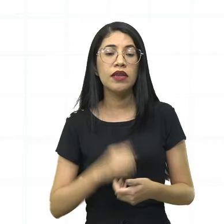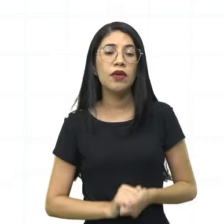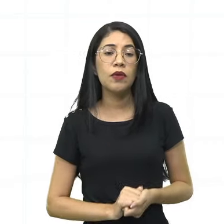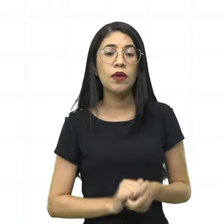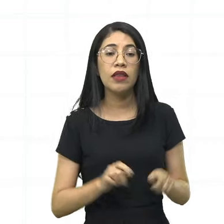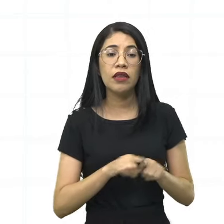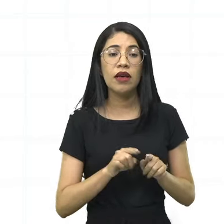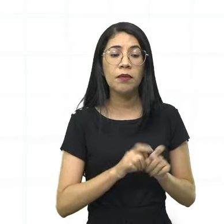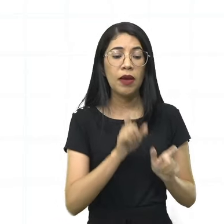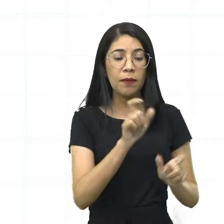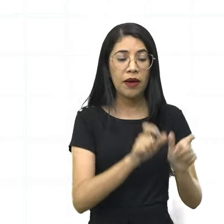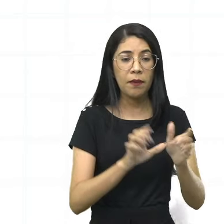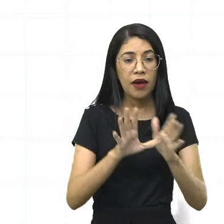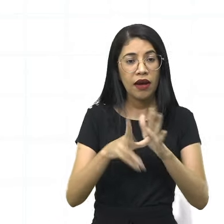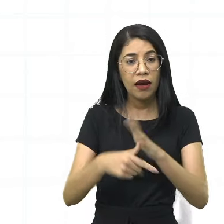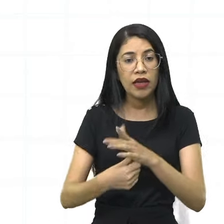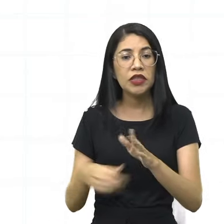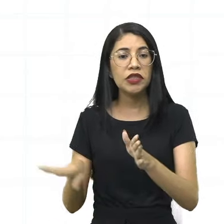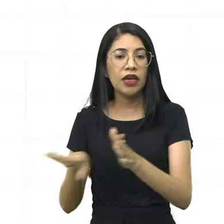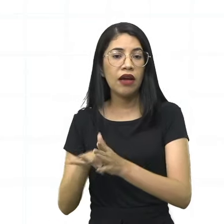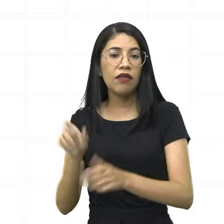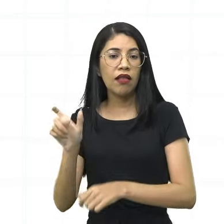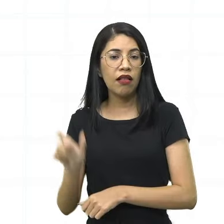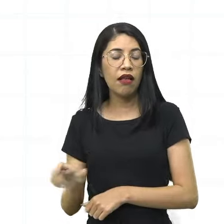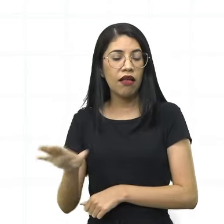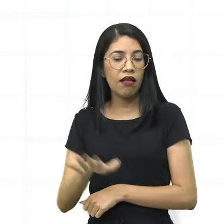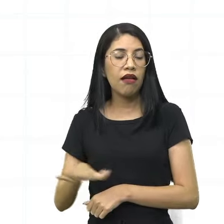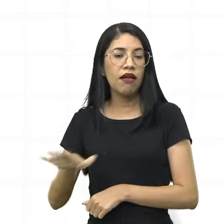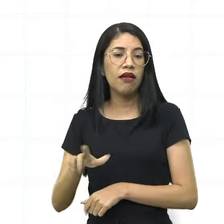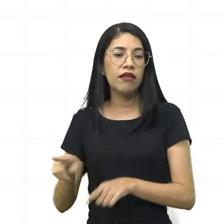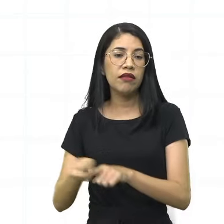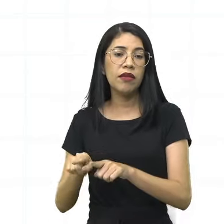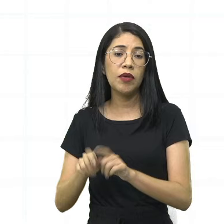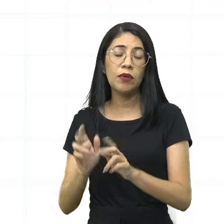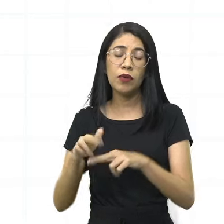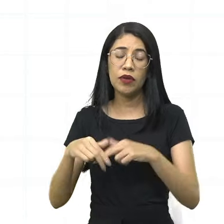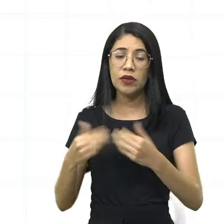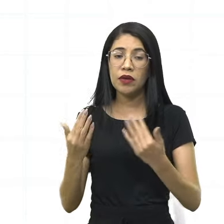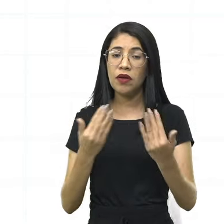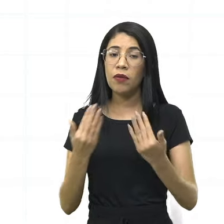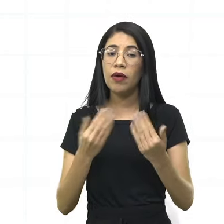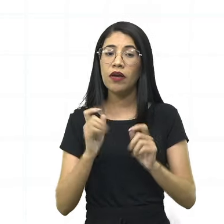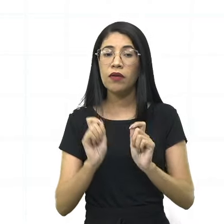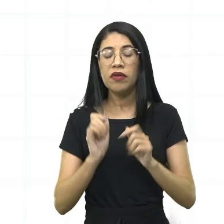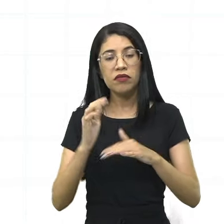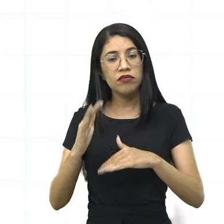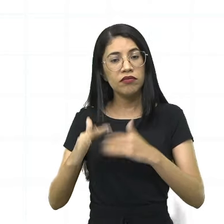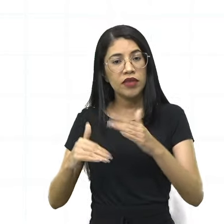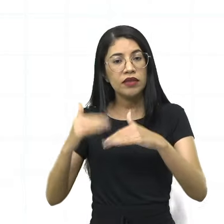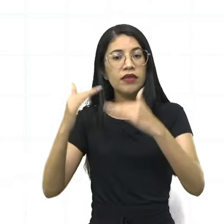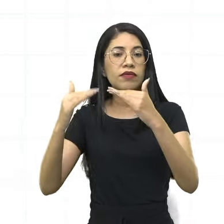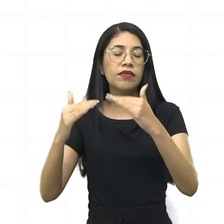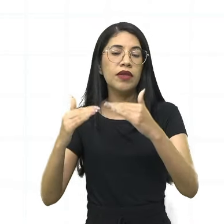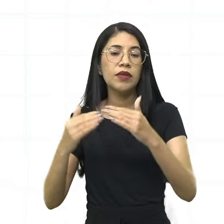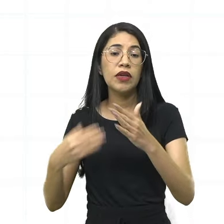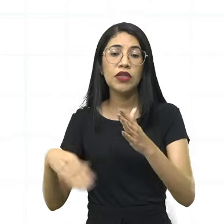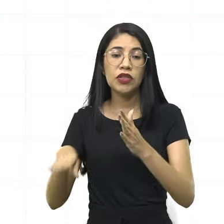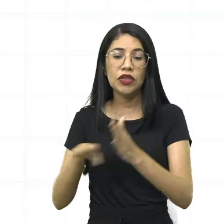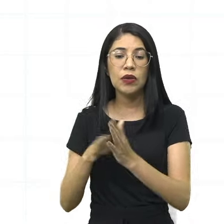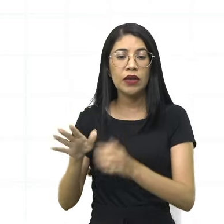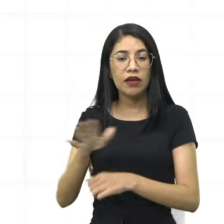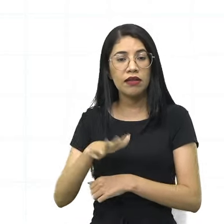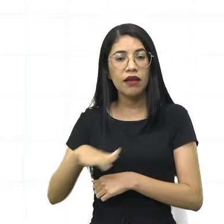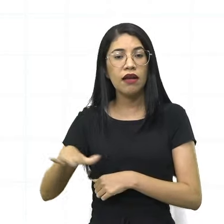bandidos chegaram lá nesse lugar também. Por isso ele faz essa comparação aí com o desenvolvimento, né, que o desenvolvimento